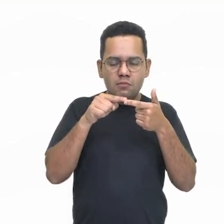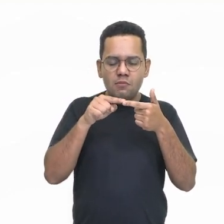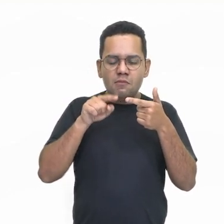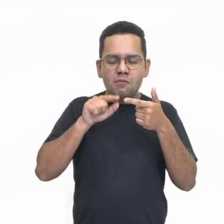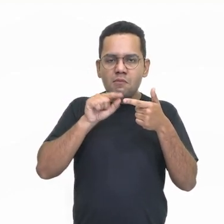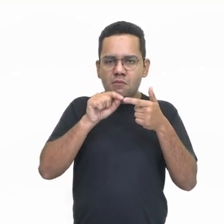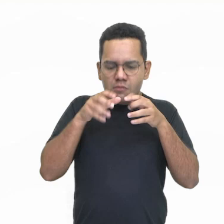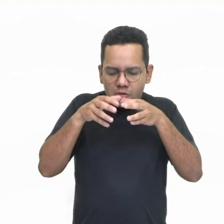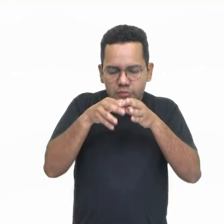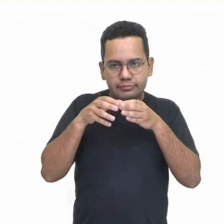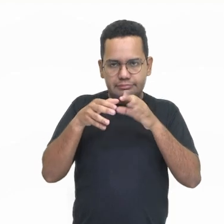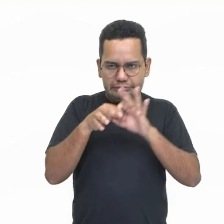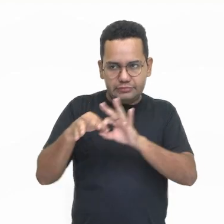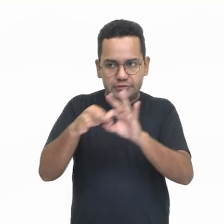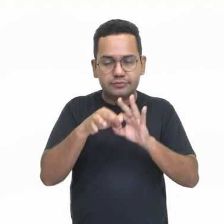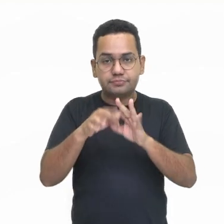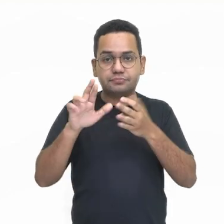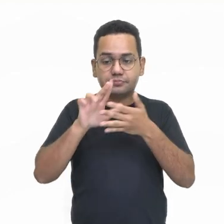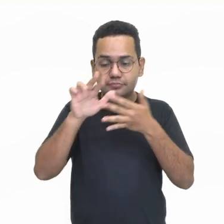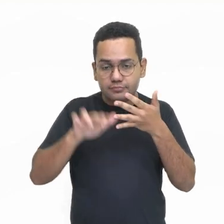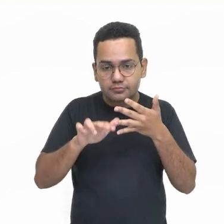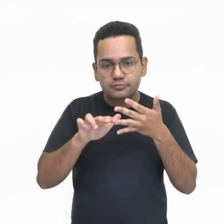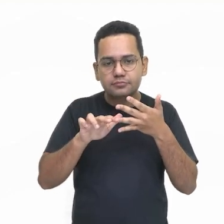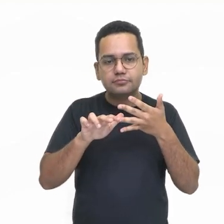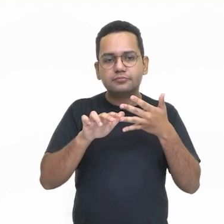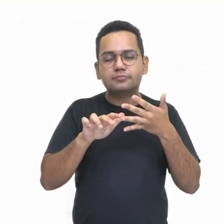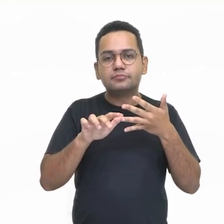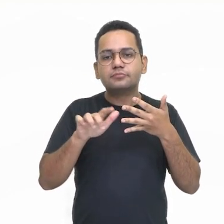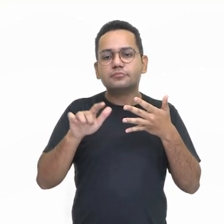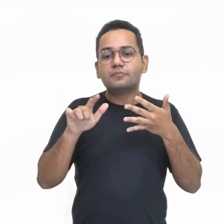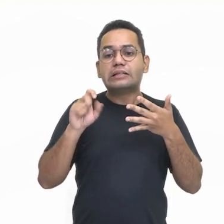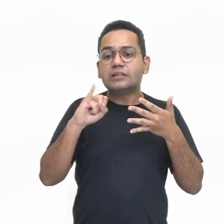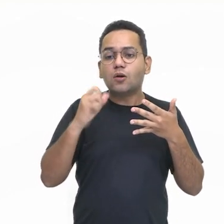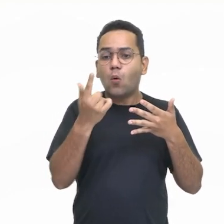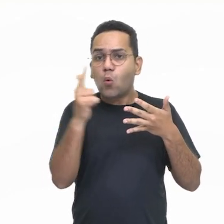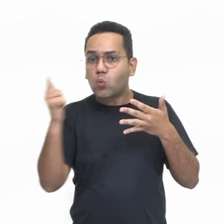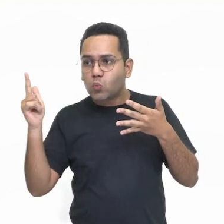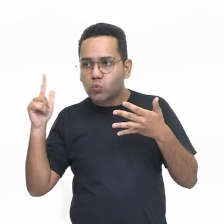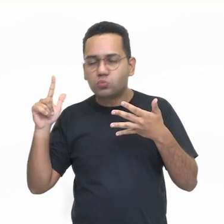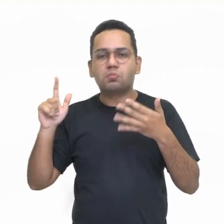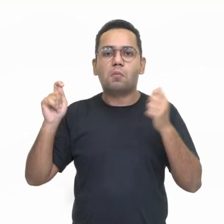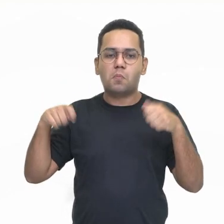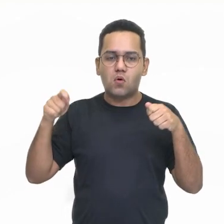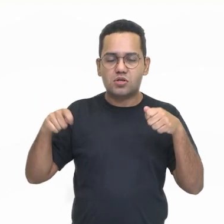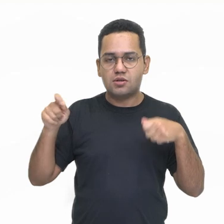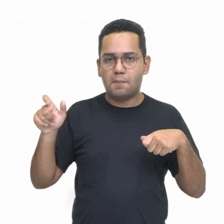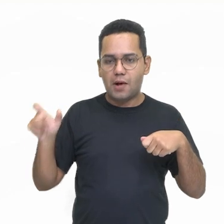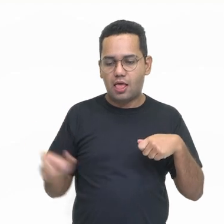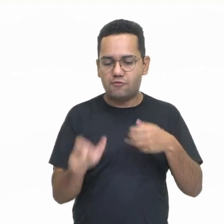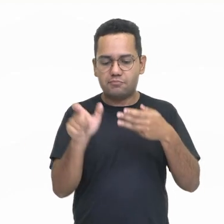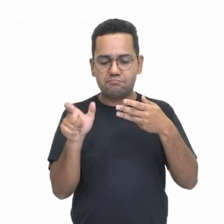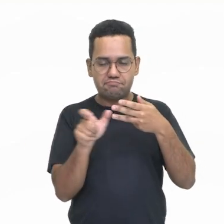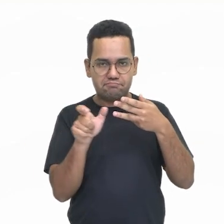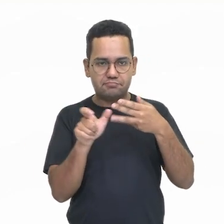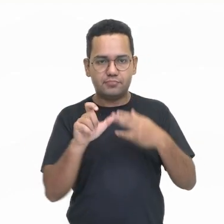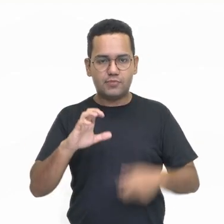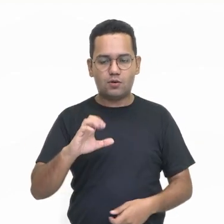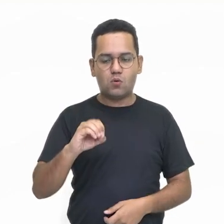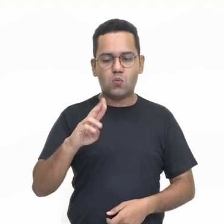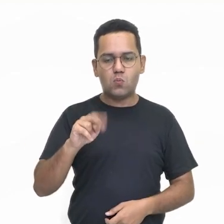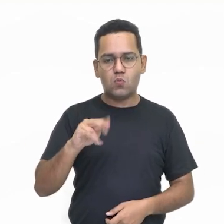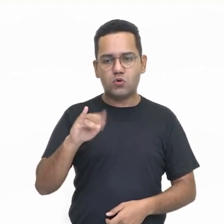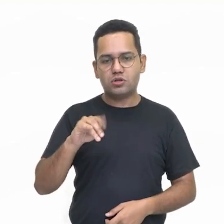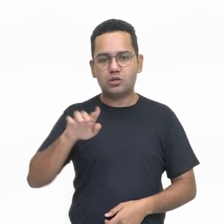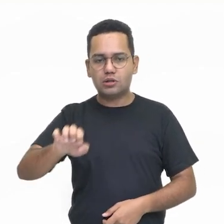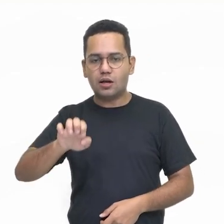espécies diferentes vão formar comunidade veja aí a comunidade é um conjunto de seres vivos